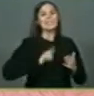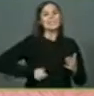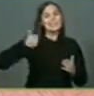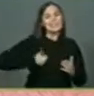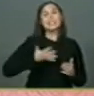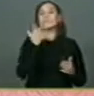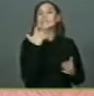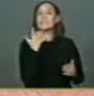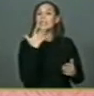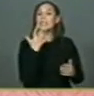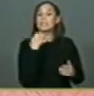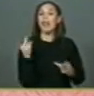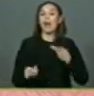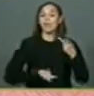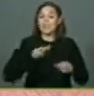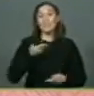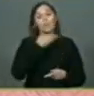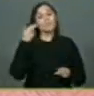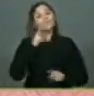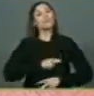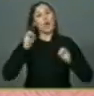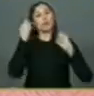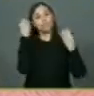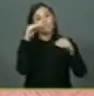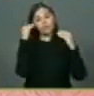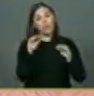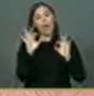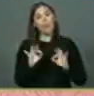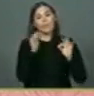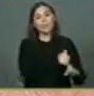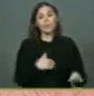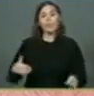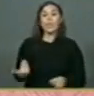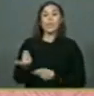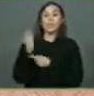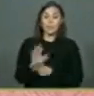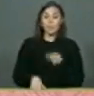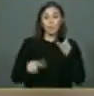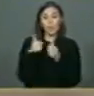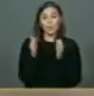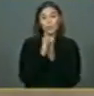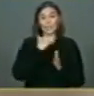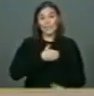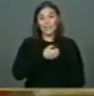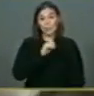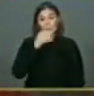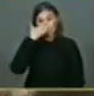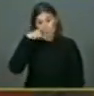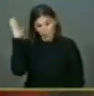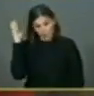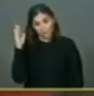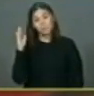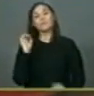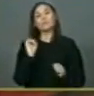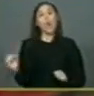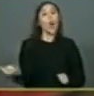aspectos da prevenção, do diagnóstico precoce e da educação para a saúde... Temos que ser educados para tal, é isso mesmo? Por exemplo, todas as pessoas com mais de 50 anos, dos 50 aos 74